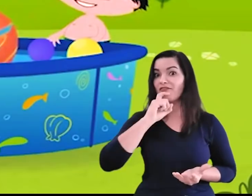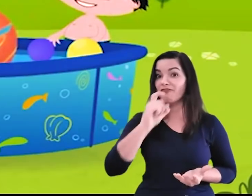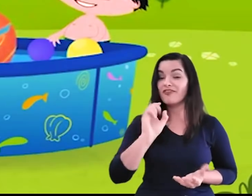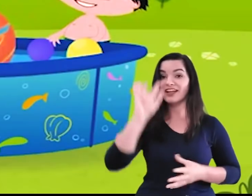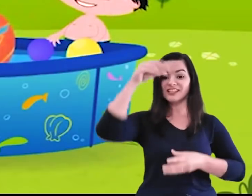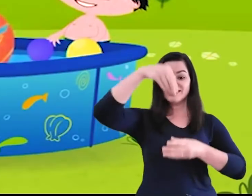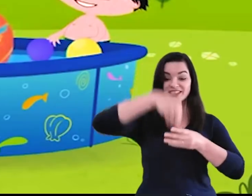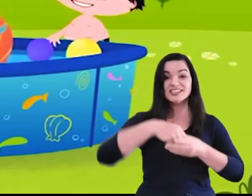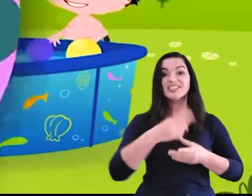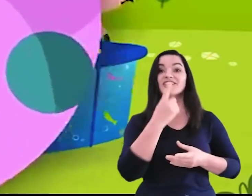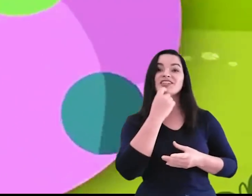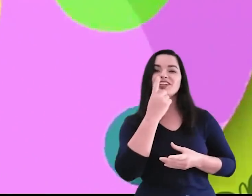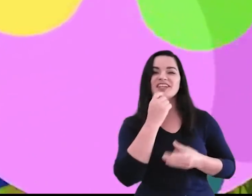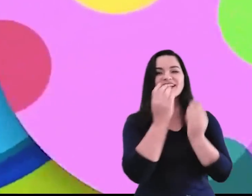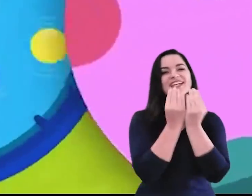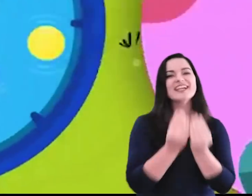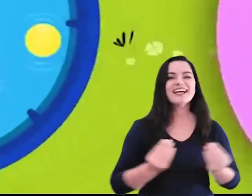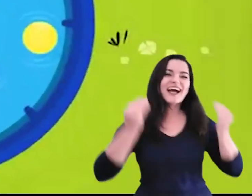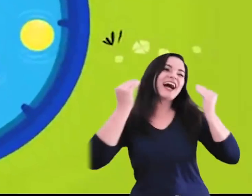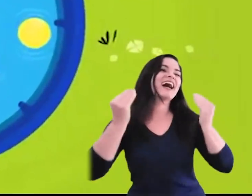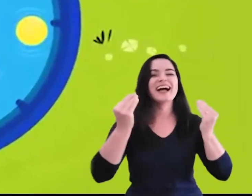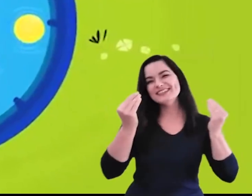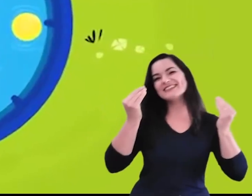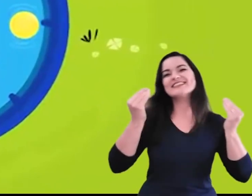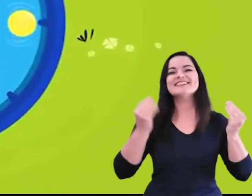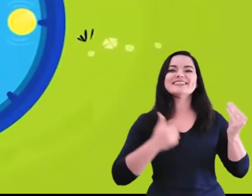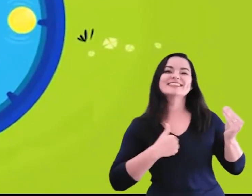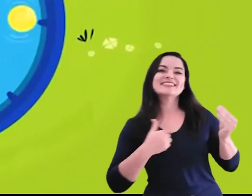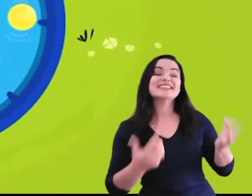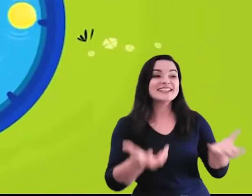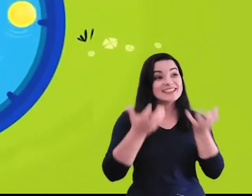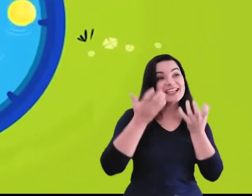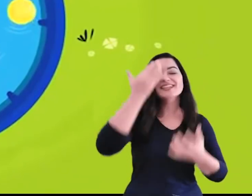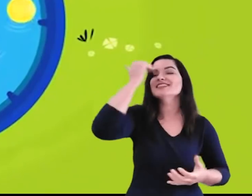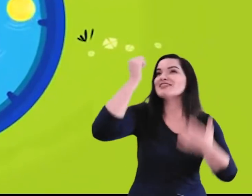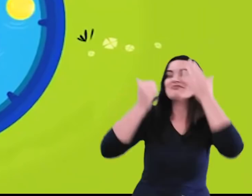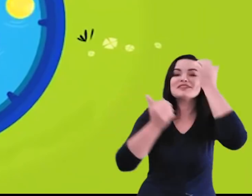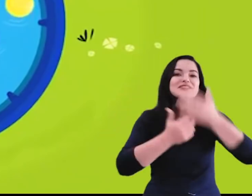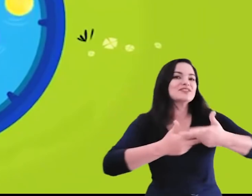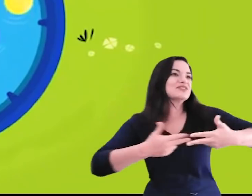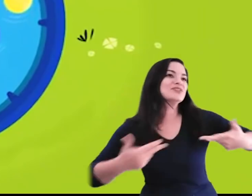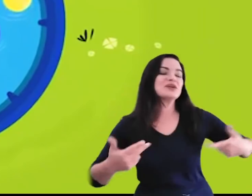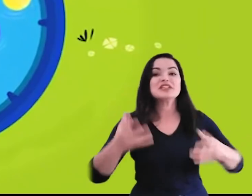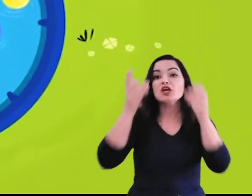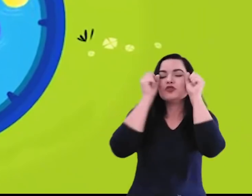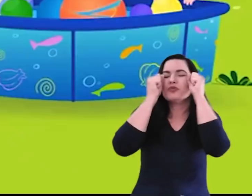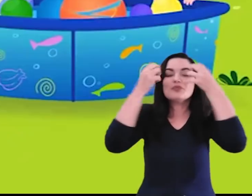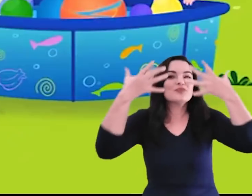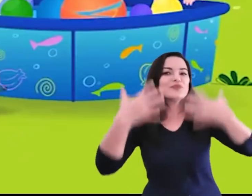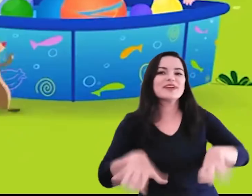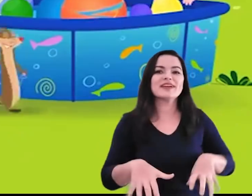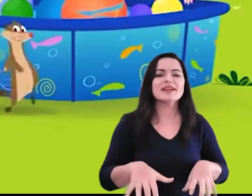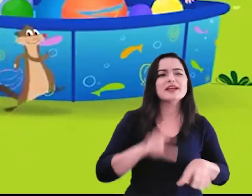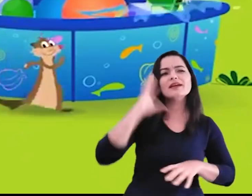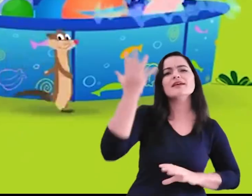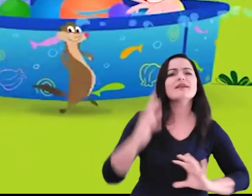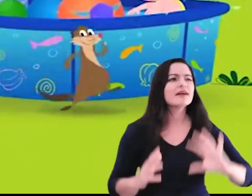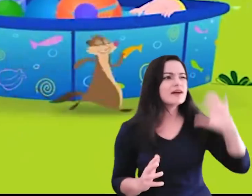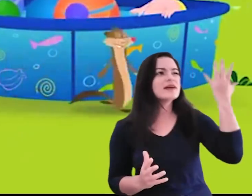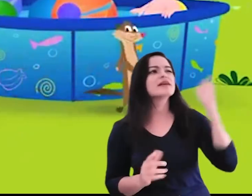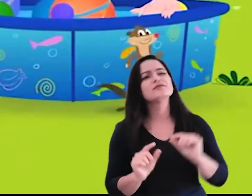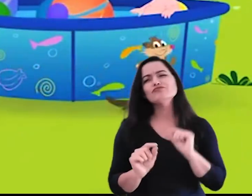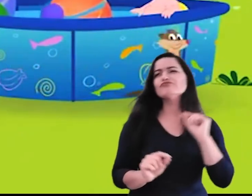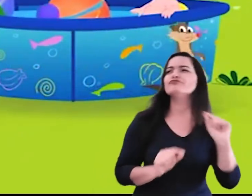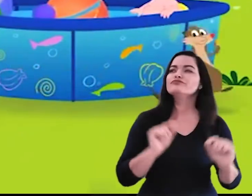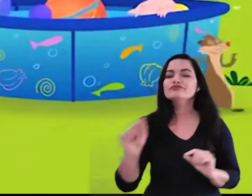a melancia. Eu quero saber, não quero dormir. O que